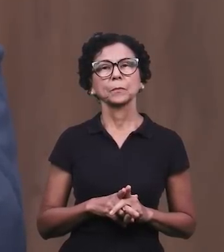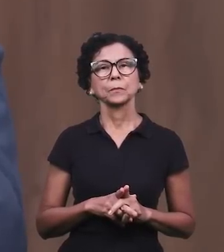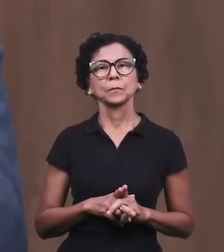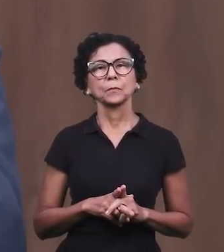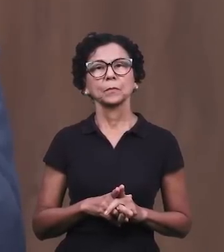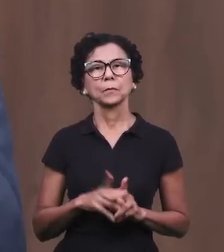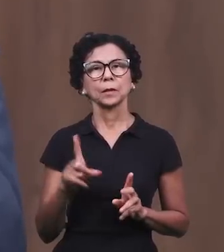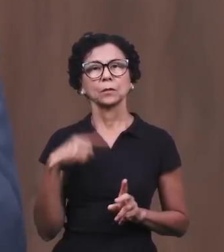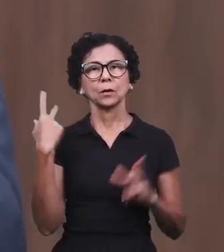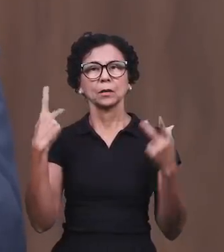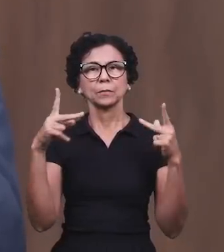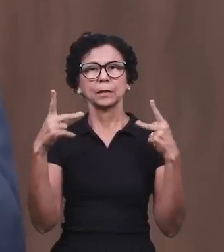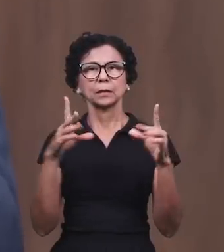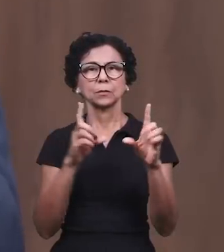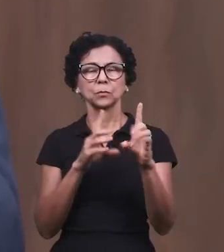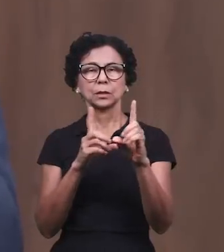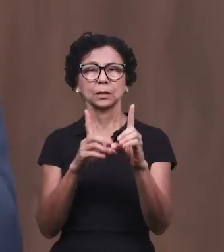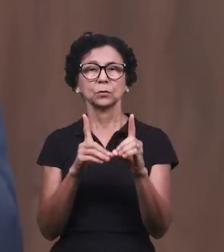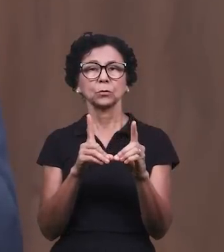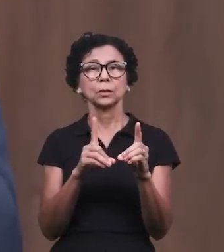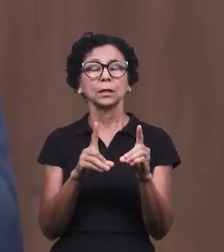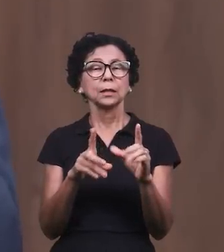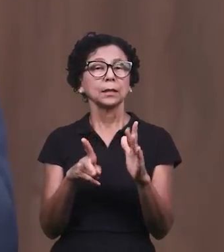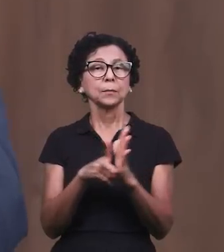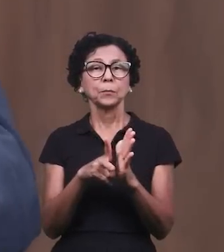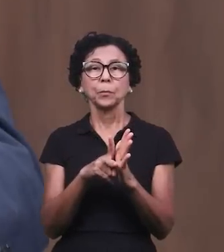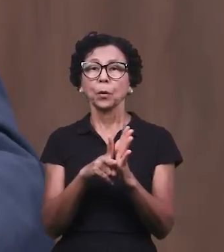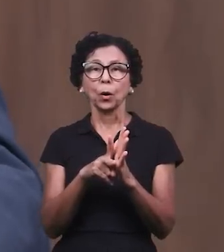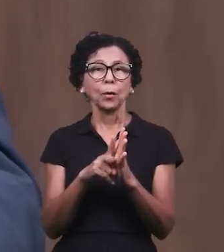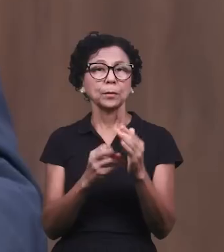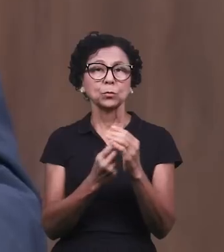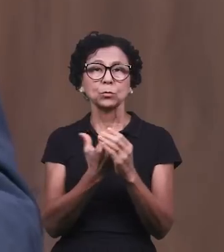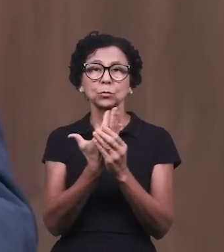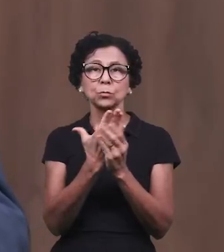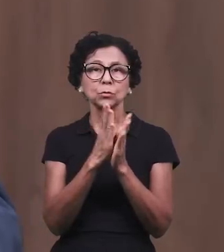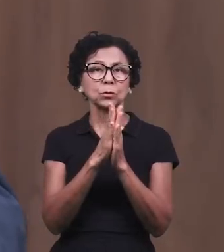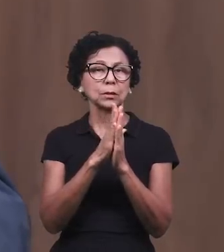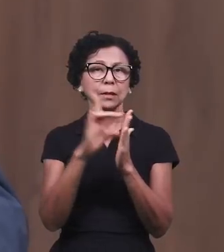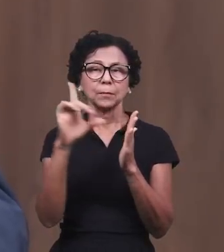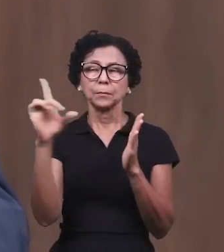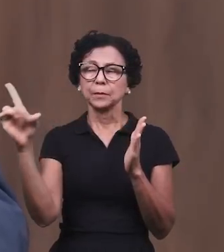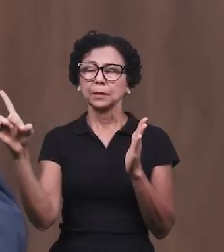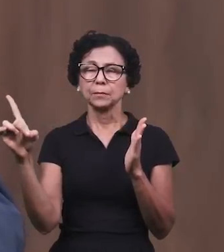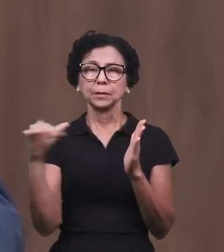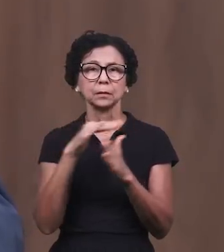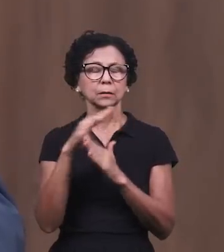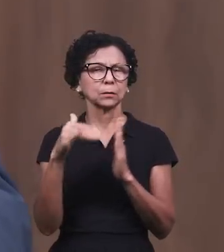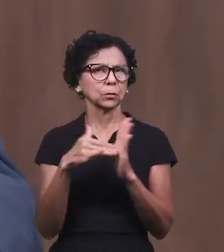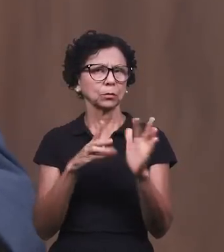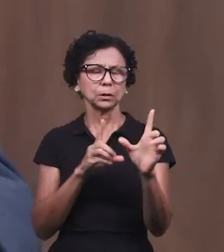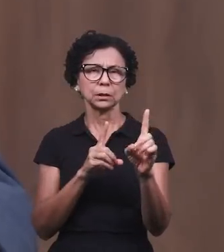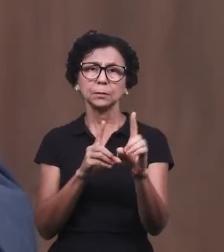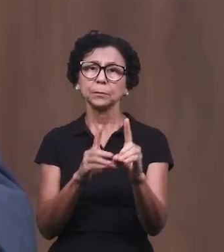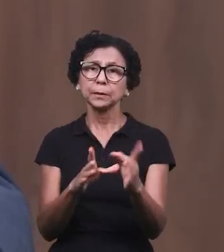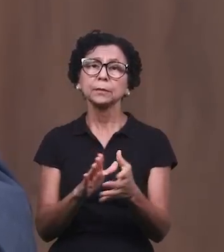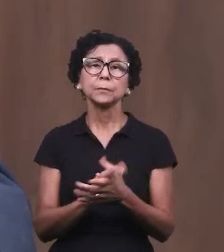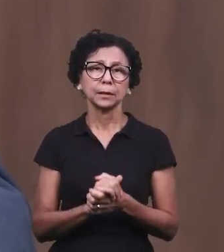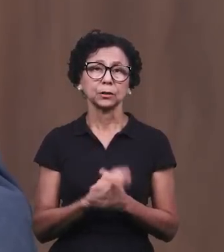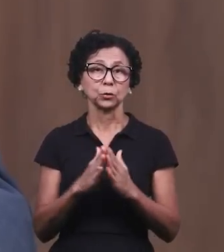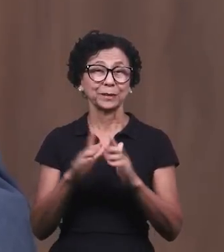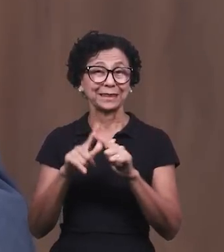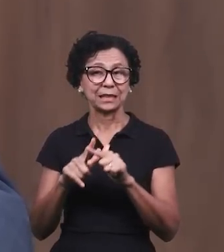doutrina que nós pregamos, ela emerge da palavra. Quer dizer, toda a fonte de doutrina da igreja